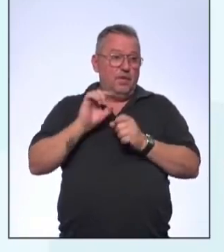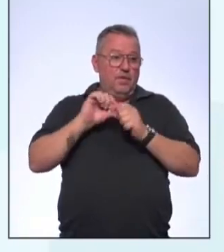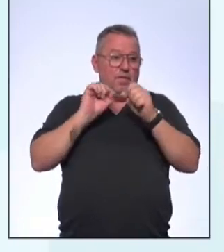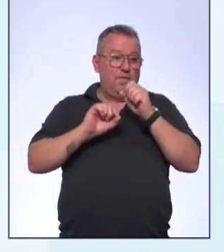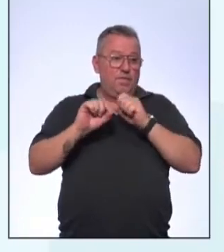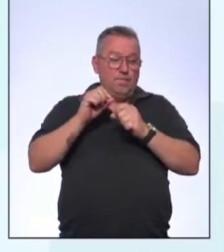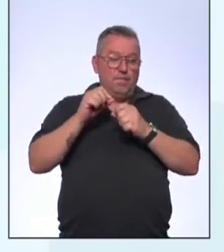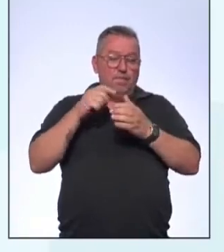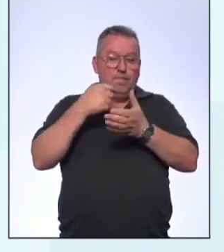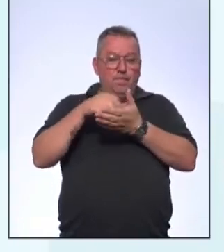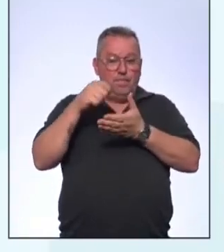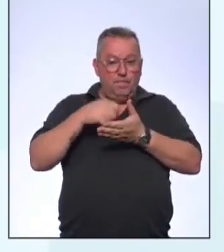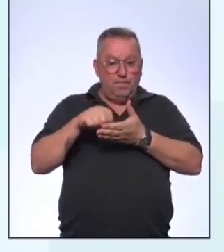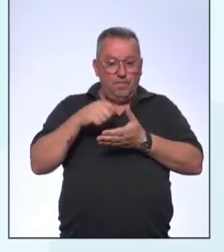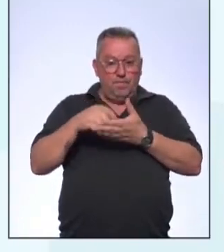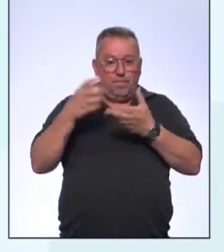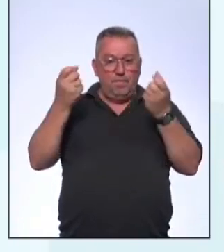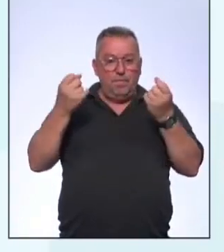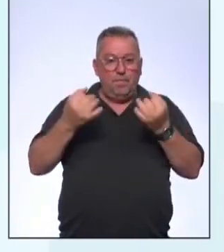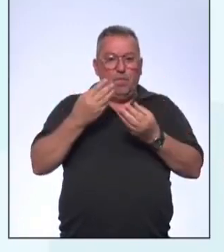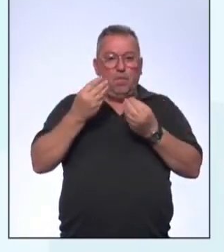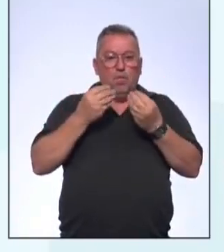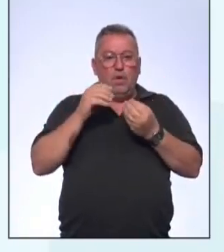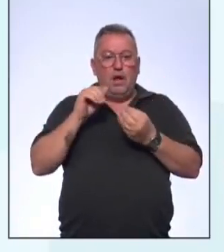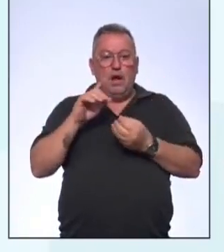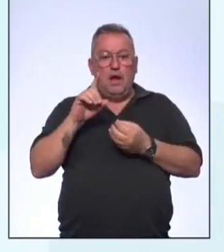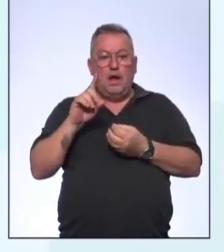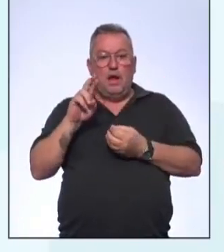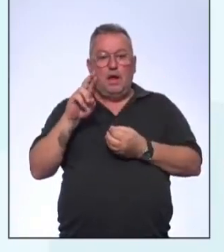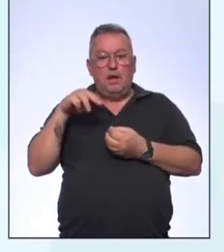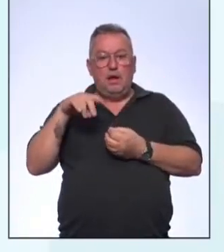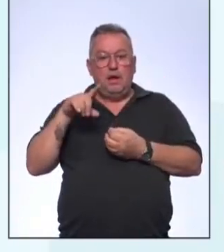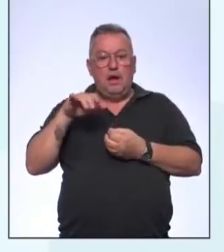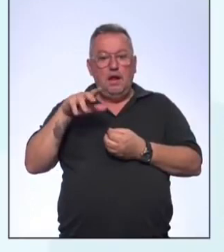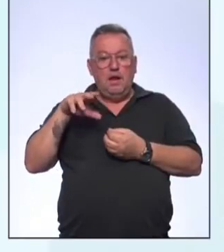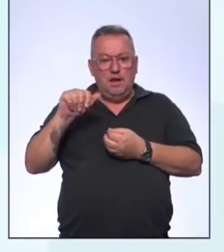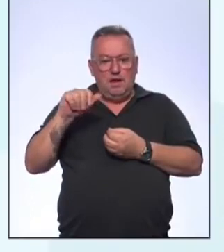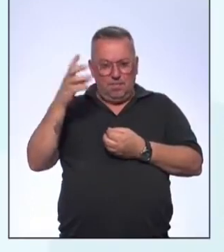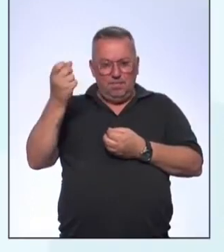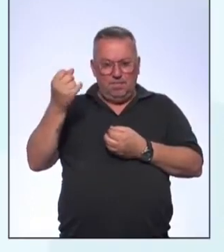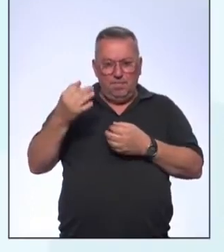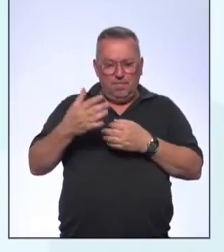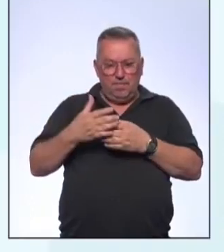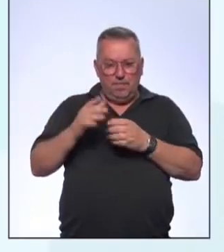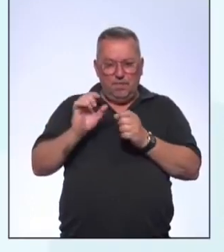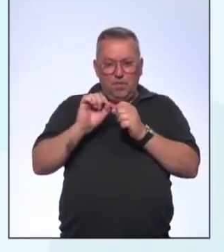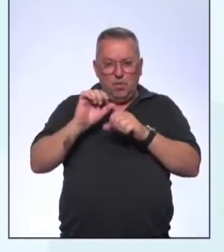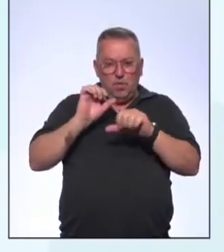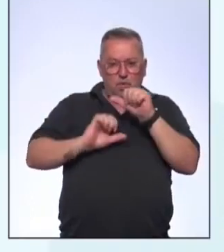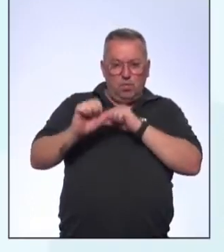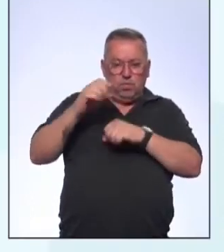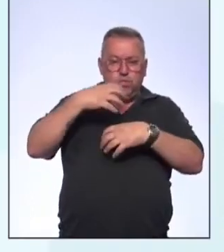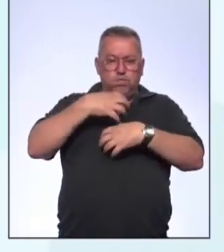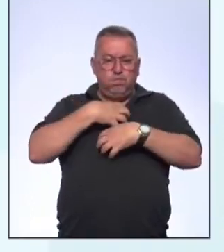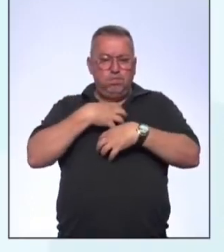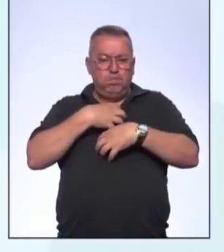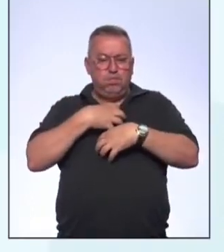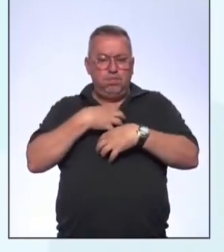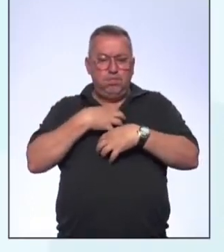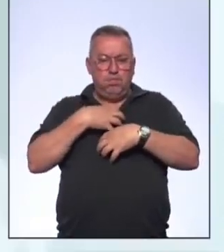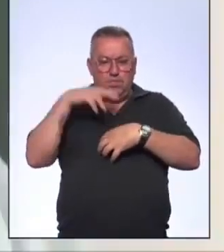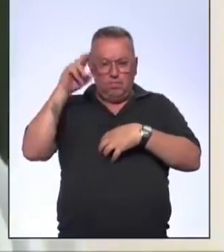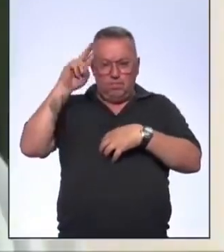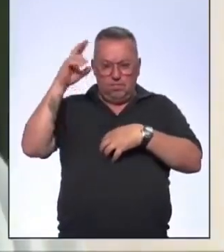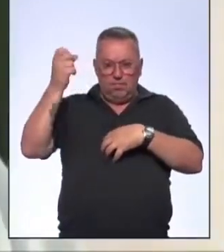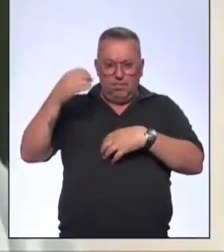um esquema em seu caderno explicando como que a adrenalina, lembra que eu falei da adrenalina? Que você toma um susto, vai